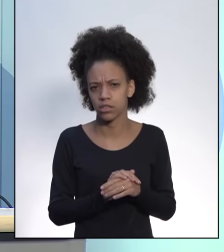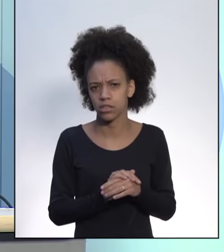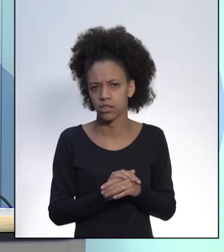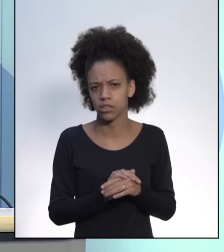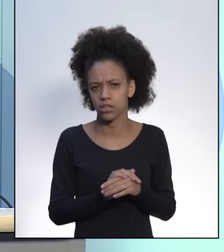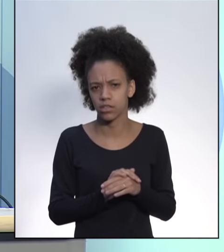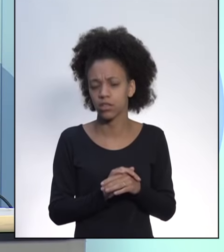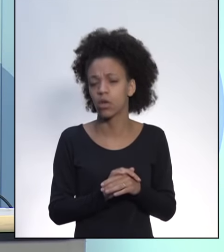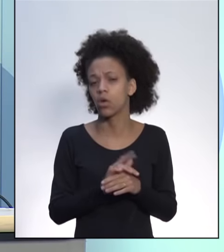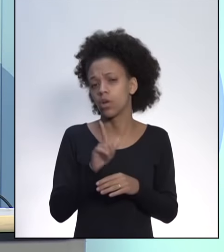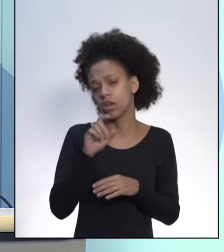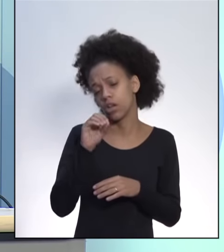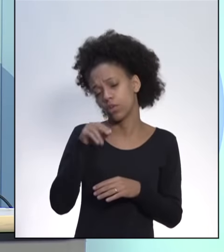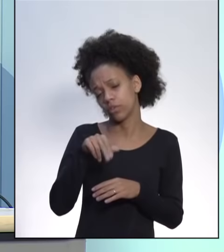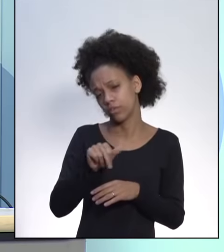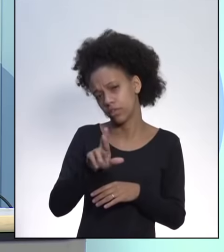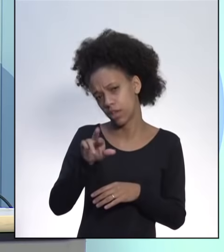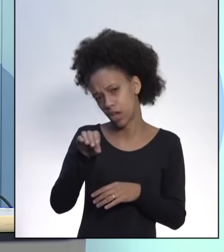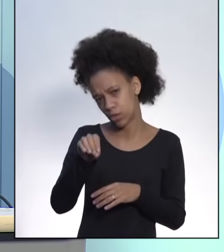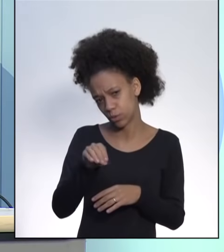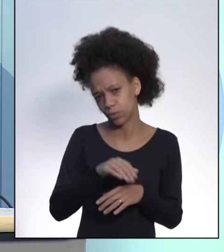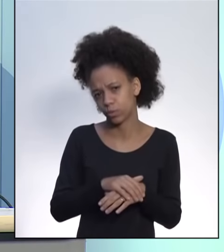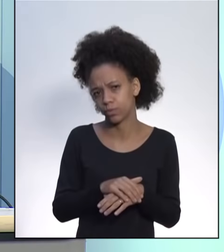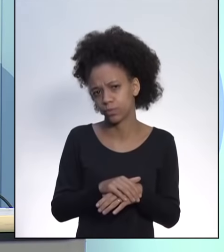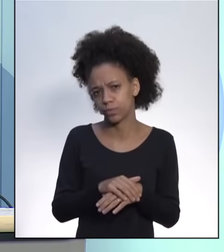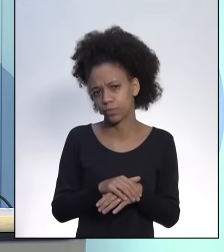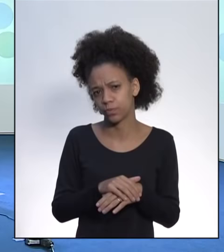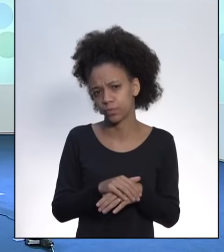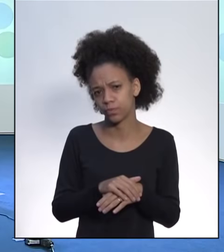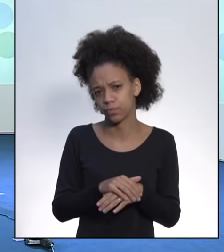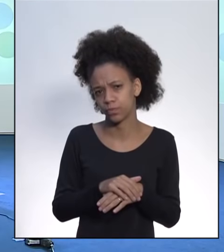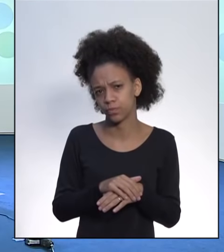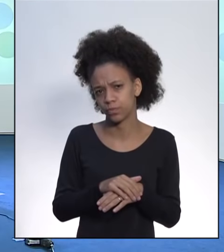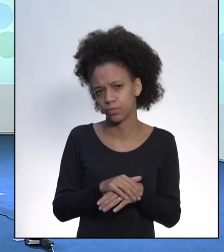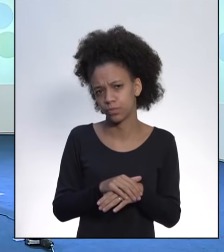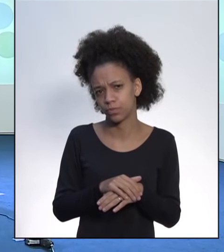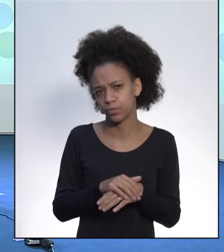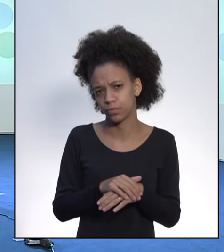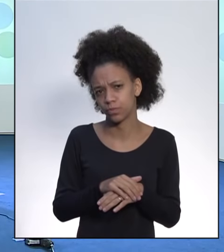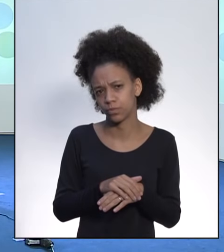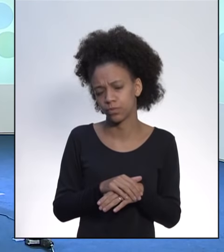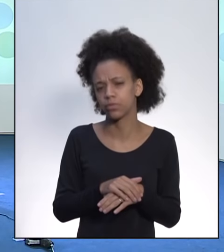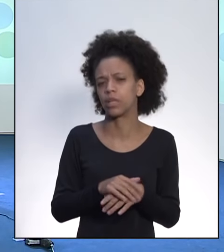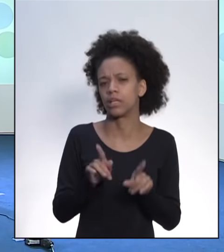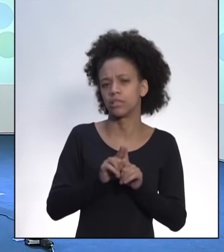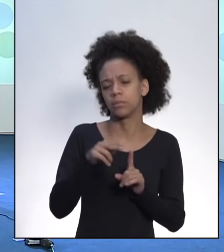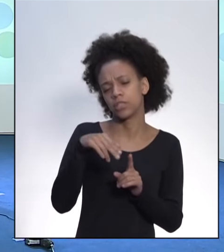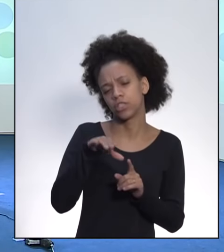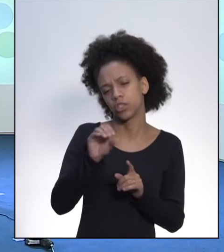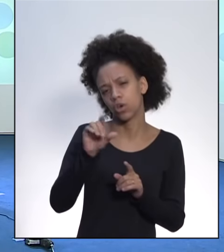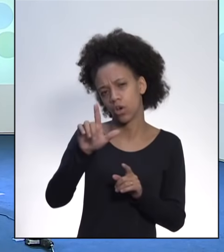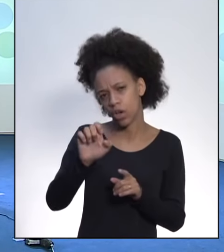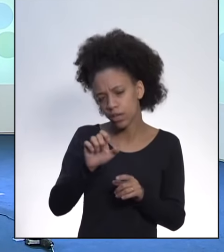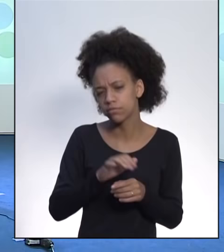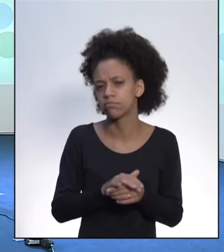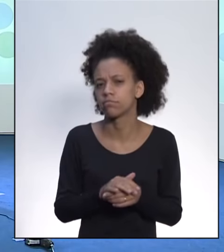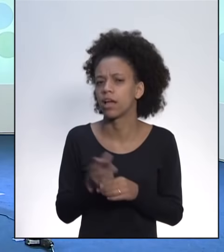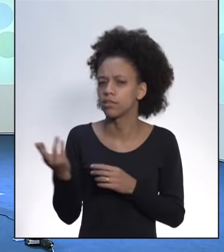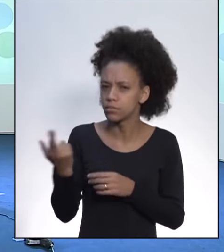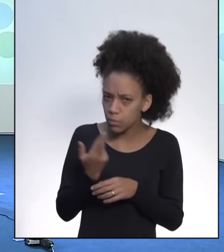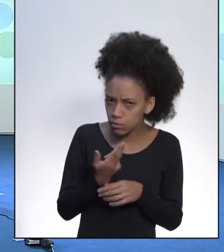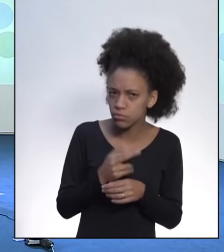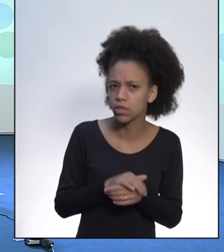a o leonardo a grazi i see the colors are nice a nicole disse